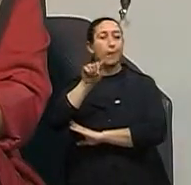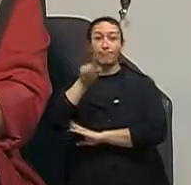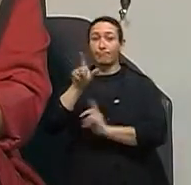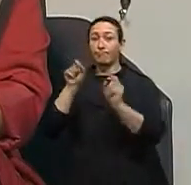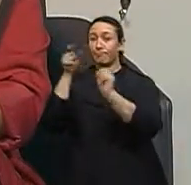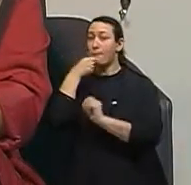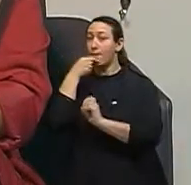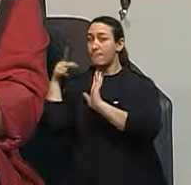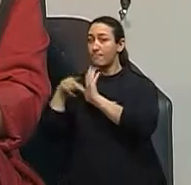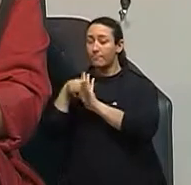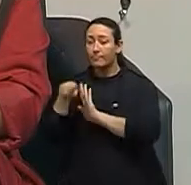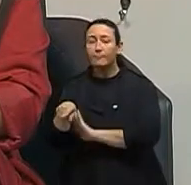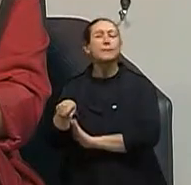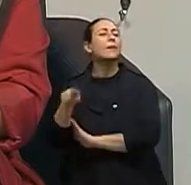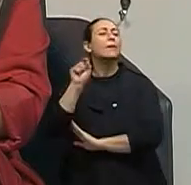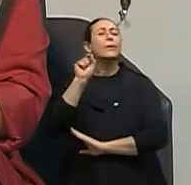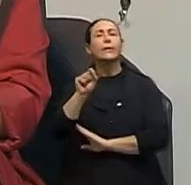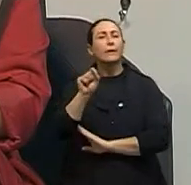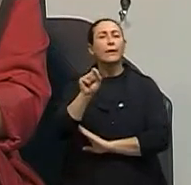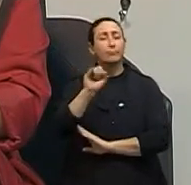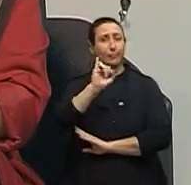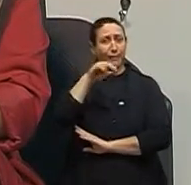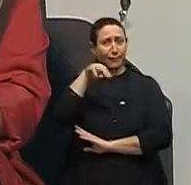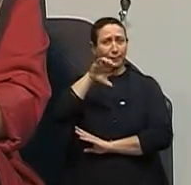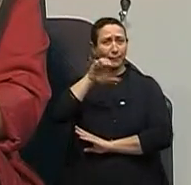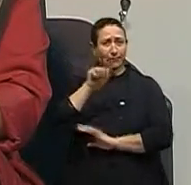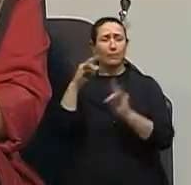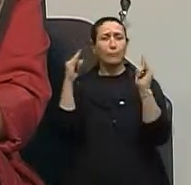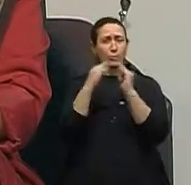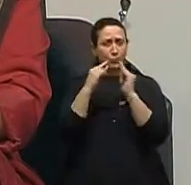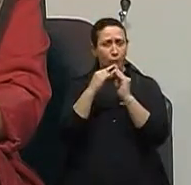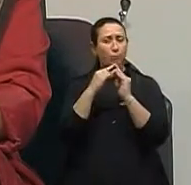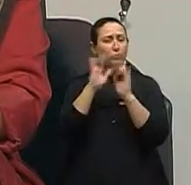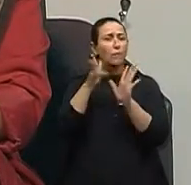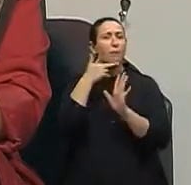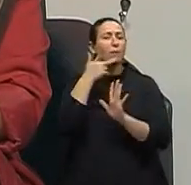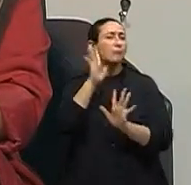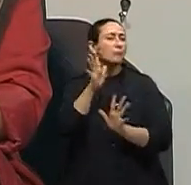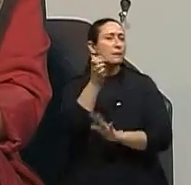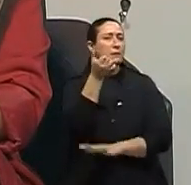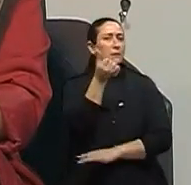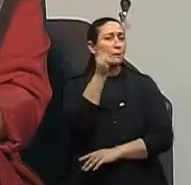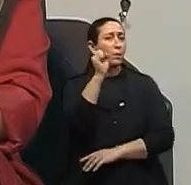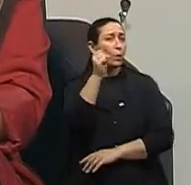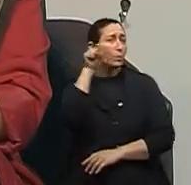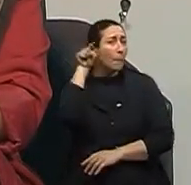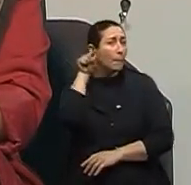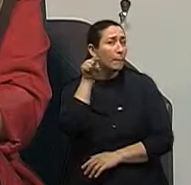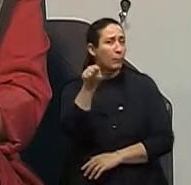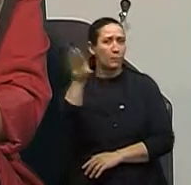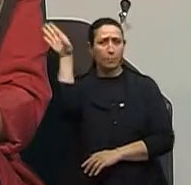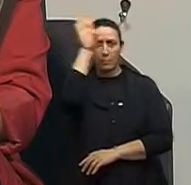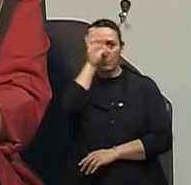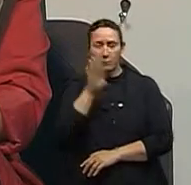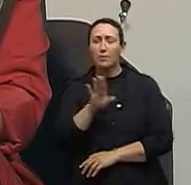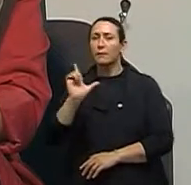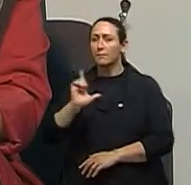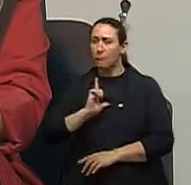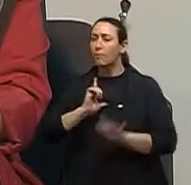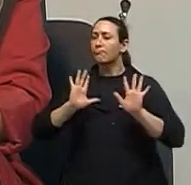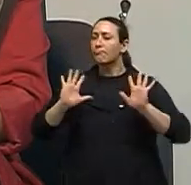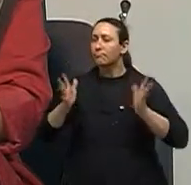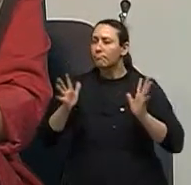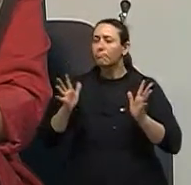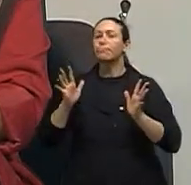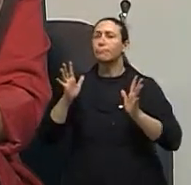instituto nacional do Câncer a estimativa é que cerca de 68.000 brasileiros sejam diagnosticados com o tumor em